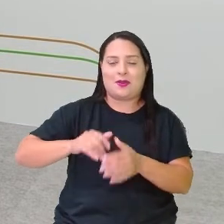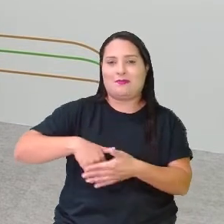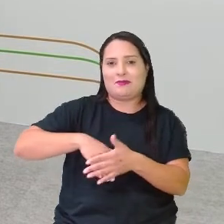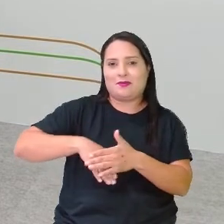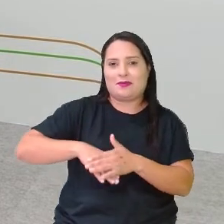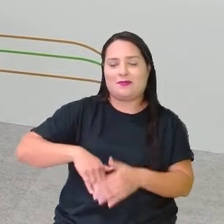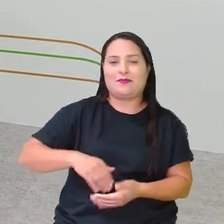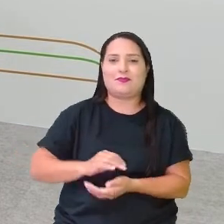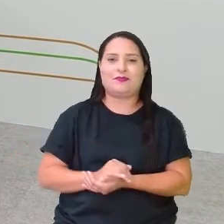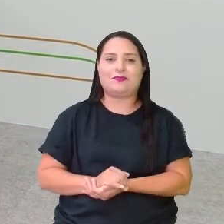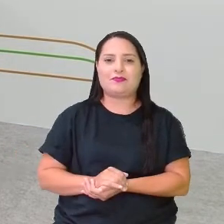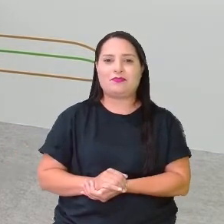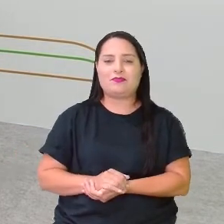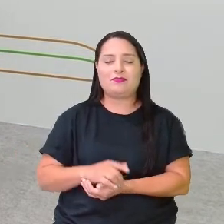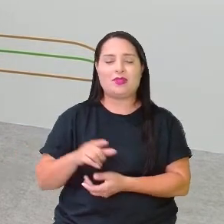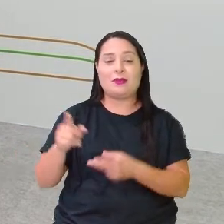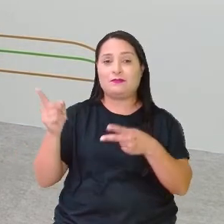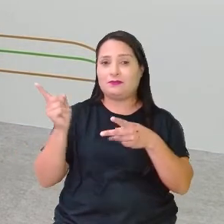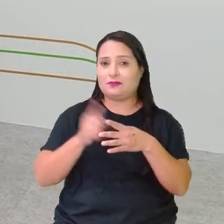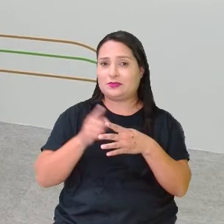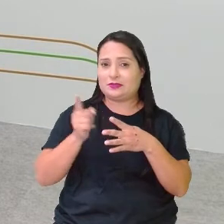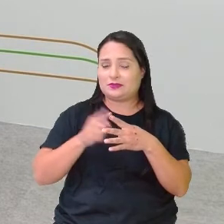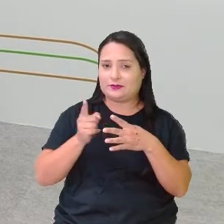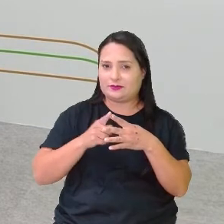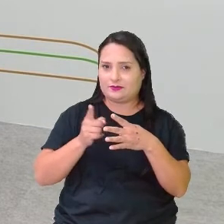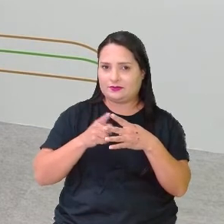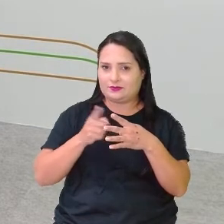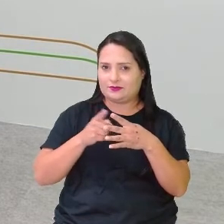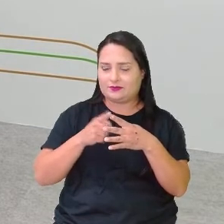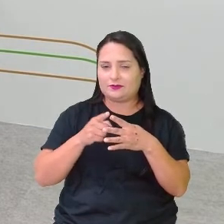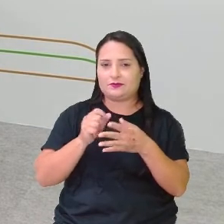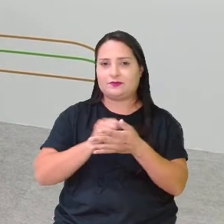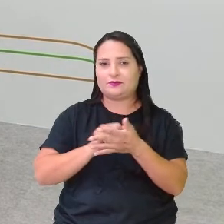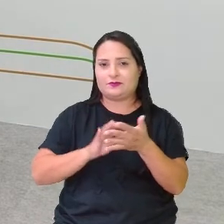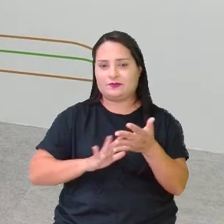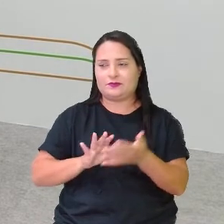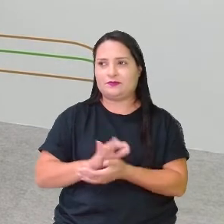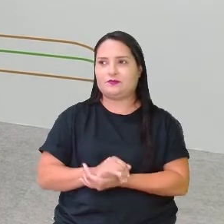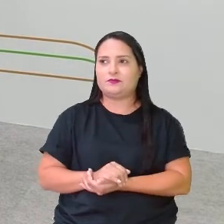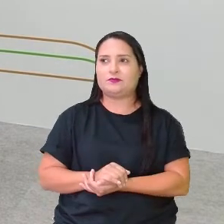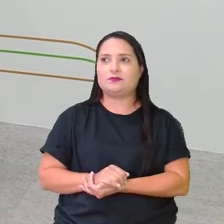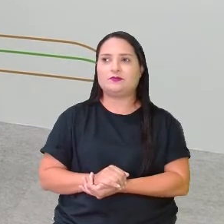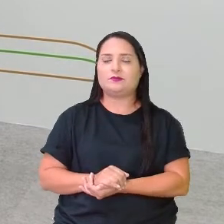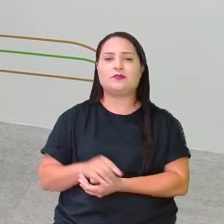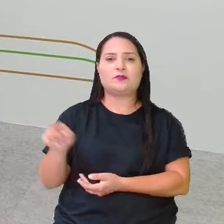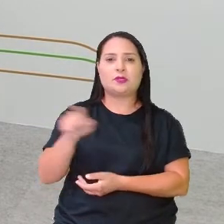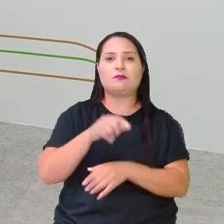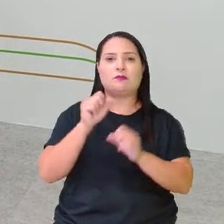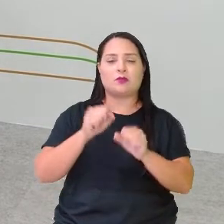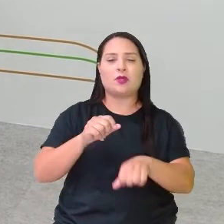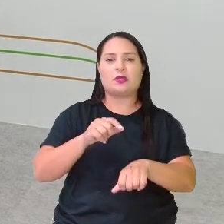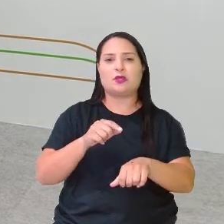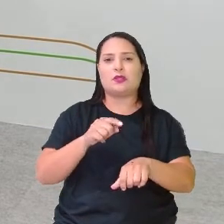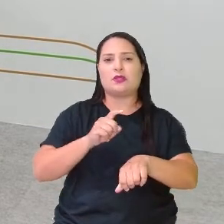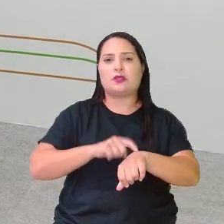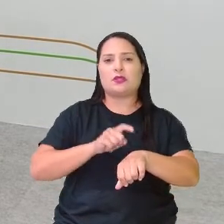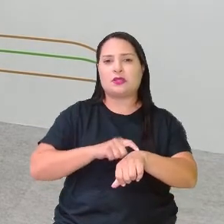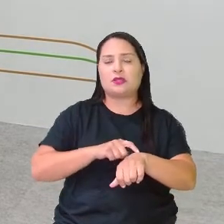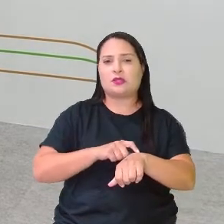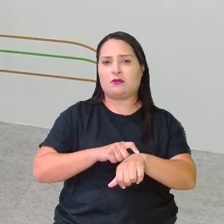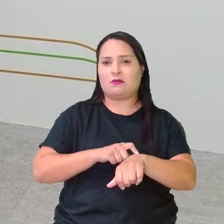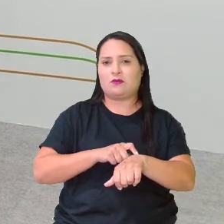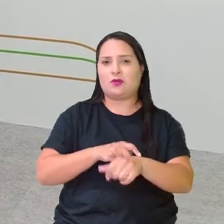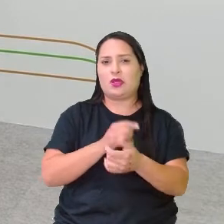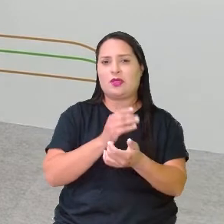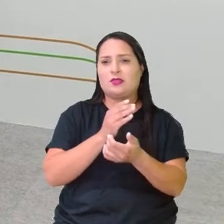Então, essa foi a nossa primeira atividade. Você pode dividir por tempo. Vai lá, eu vou fazer 30